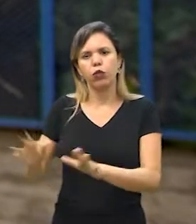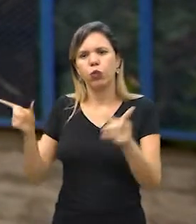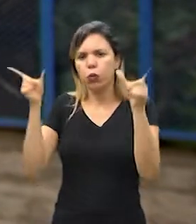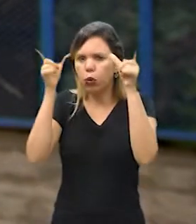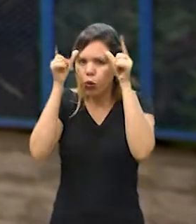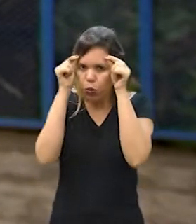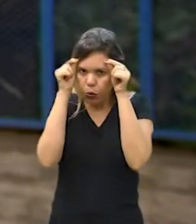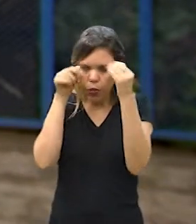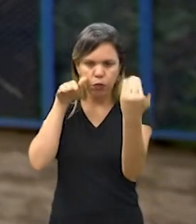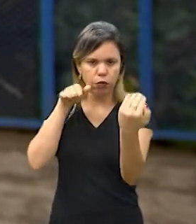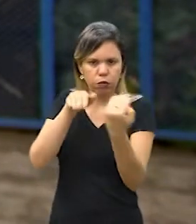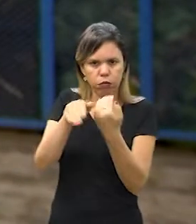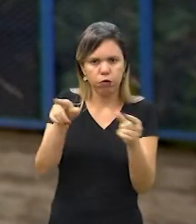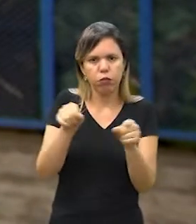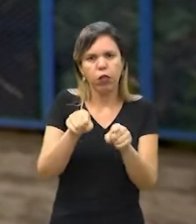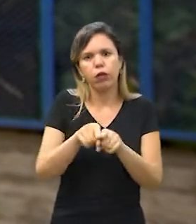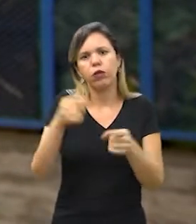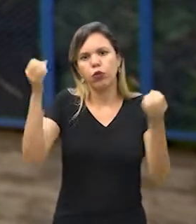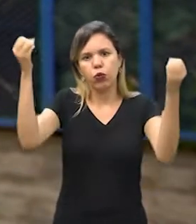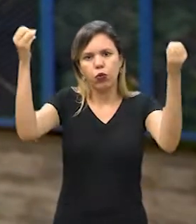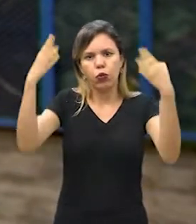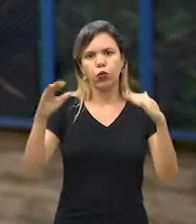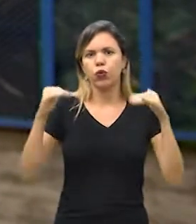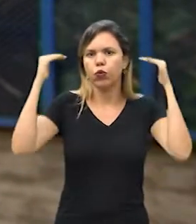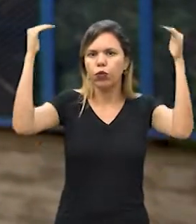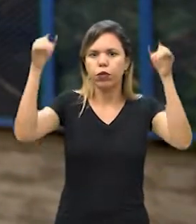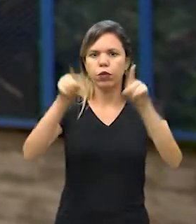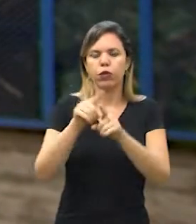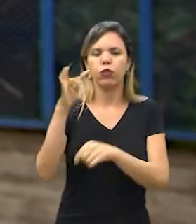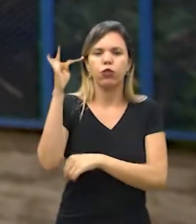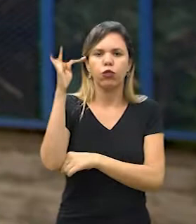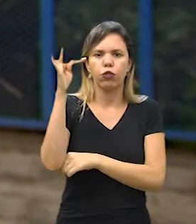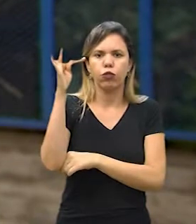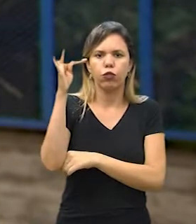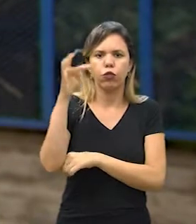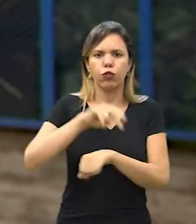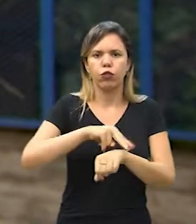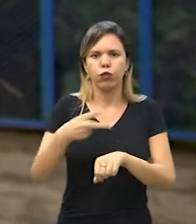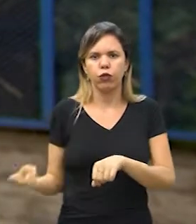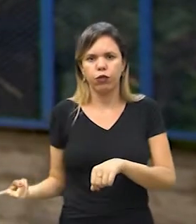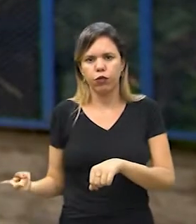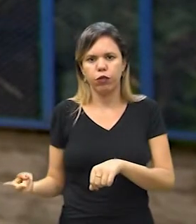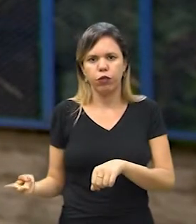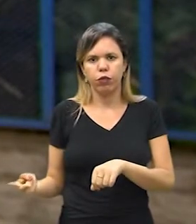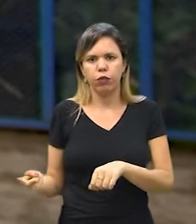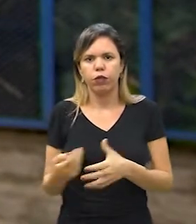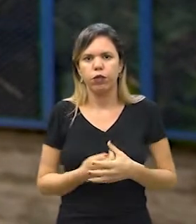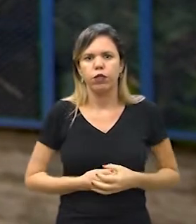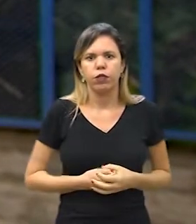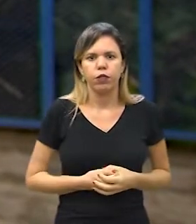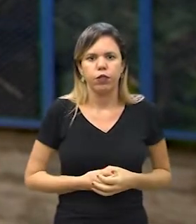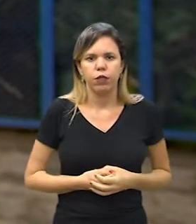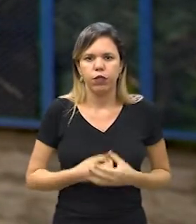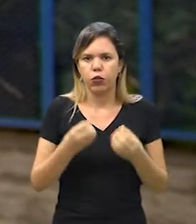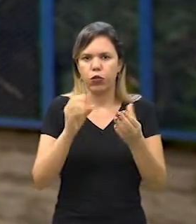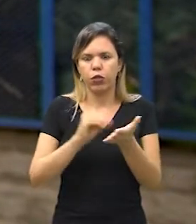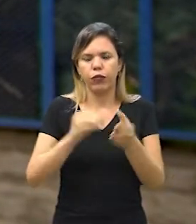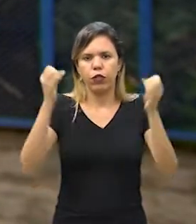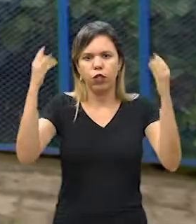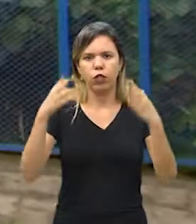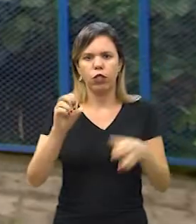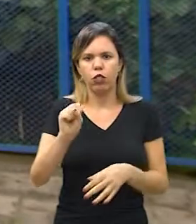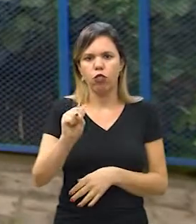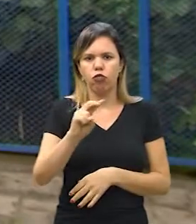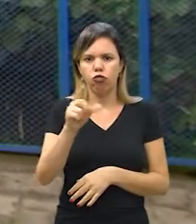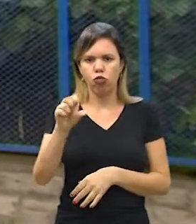para desafogar o trânsito A iluminação lá em cima do terminal de transferência que tá sem as as